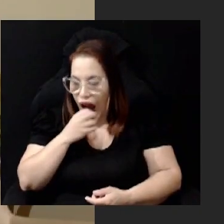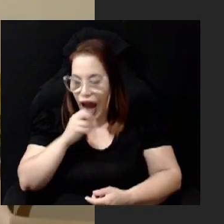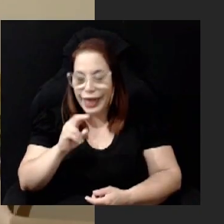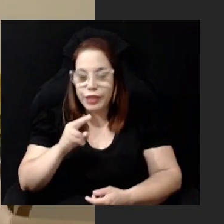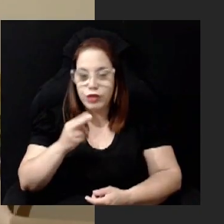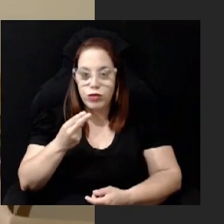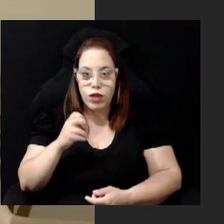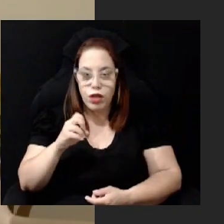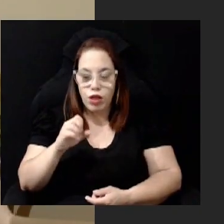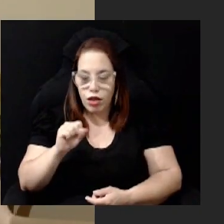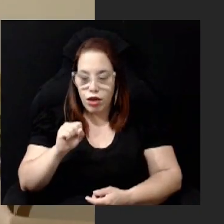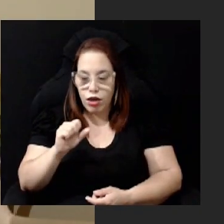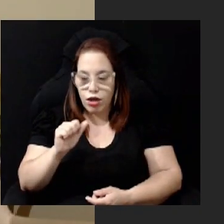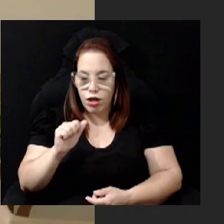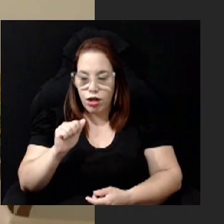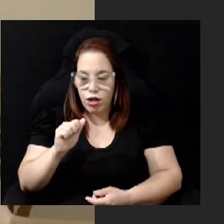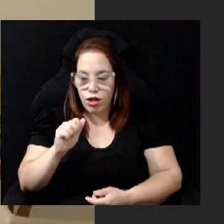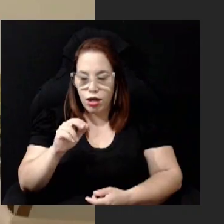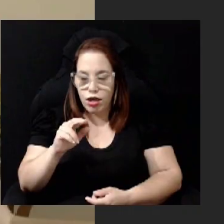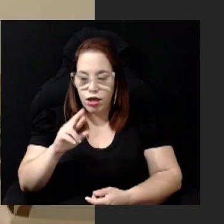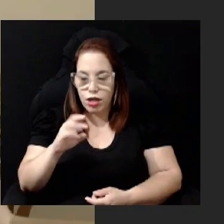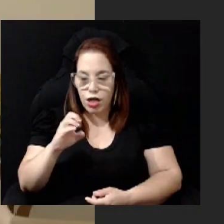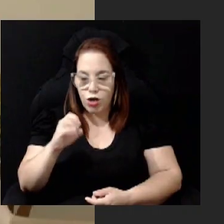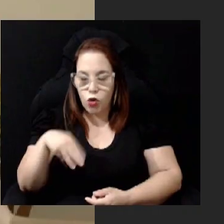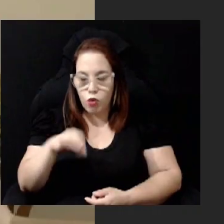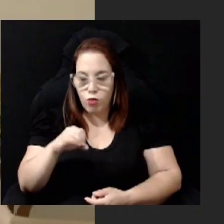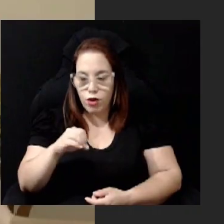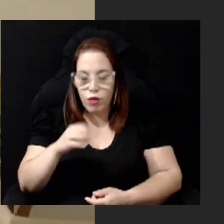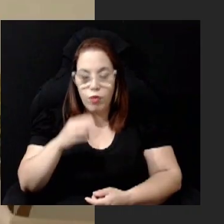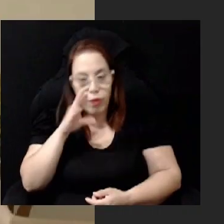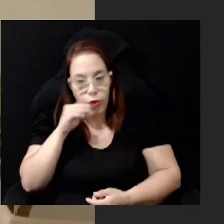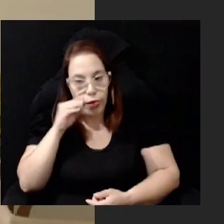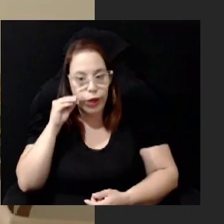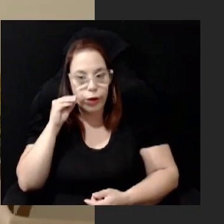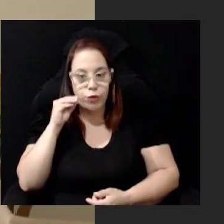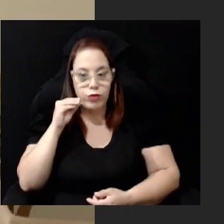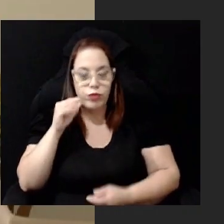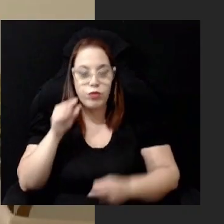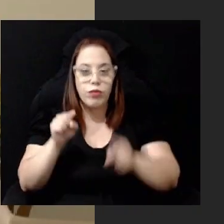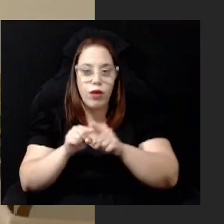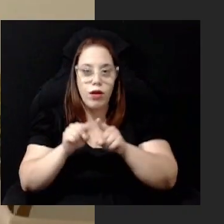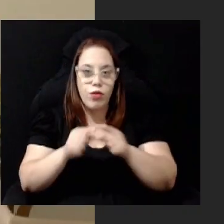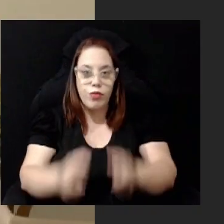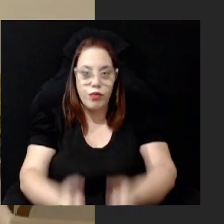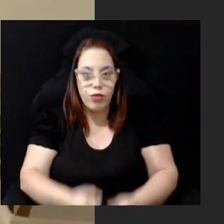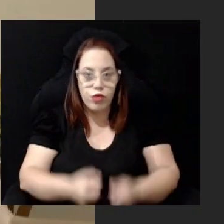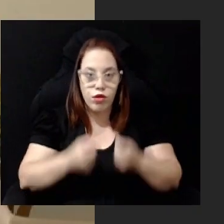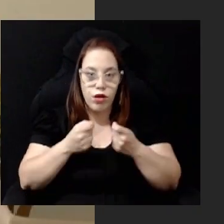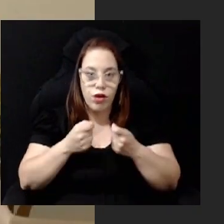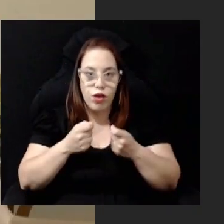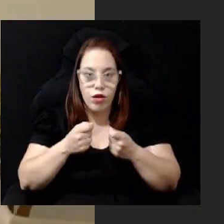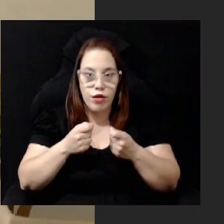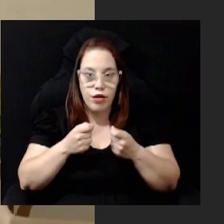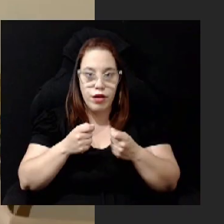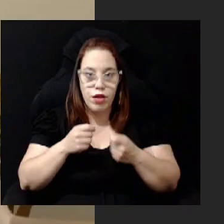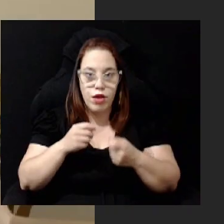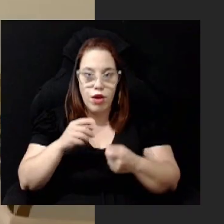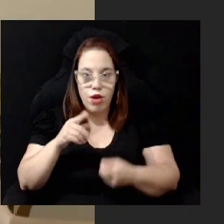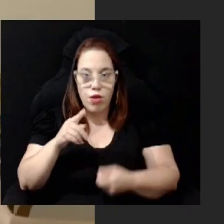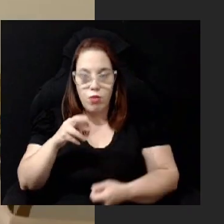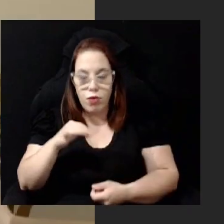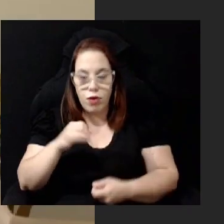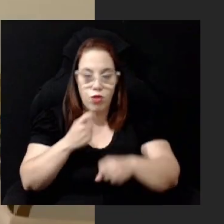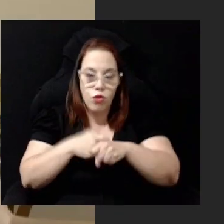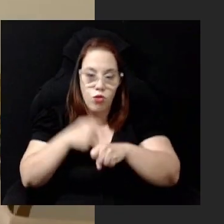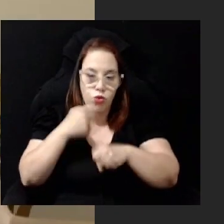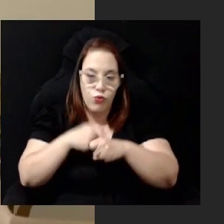o sarcoma de Ewing, que é bem mais comum nos adolescentes, e tem um tumor que é muito comum, que ele não é primário dos